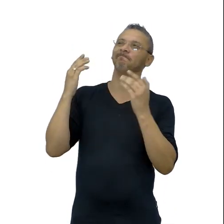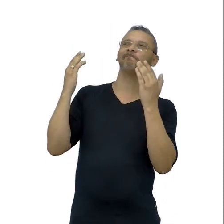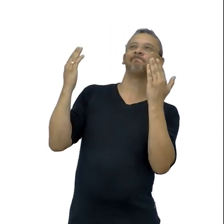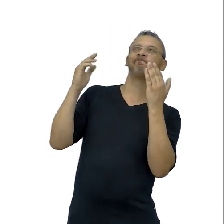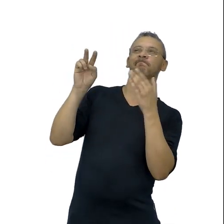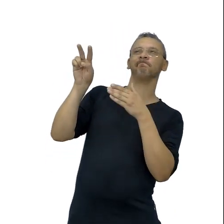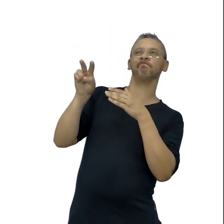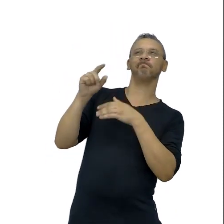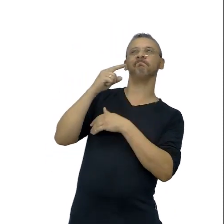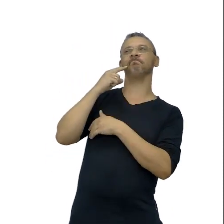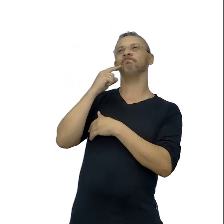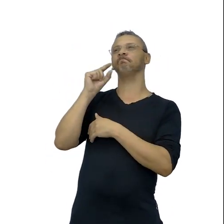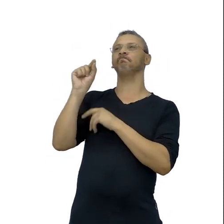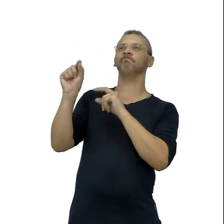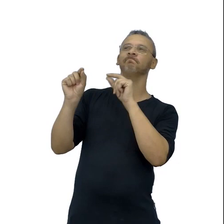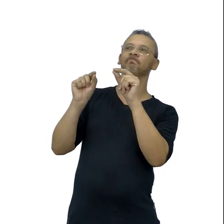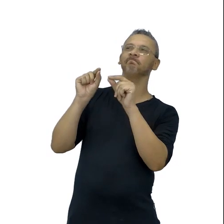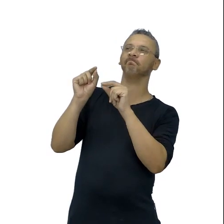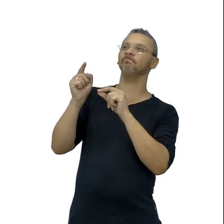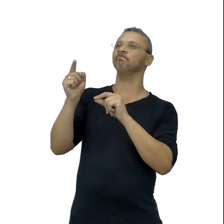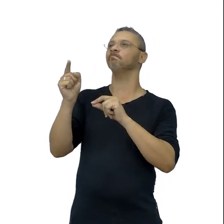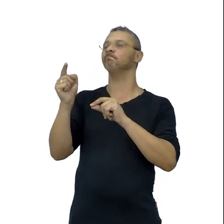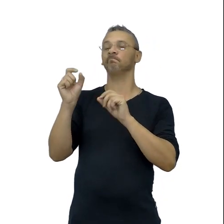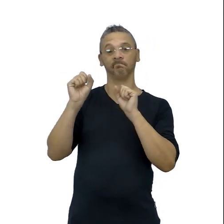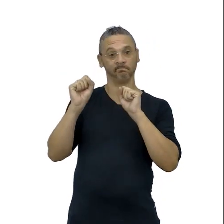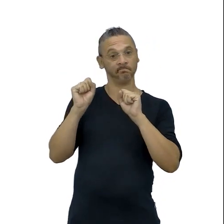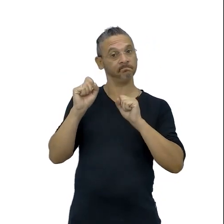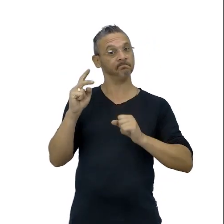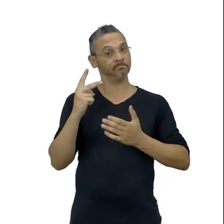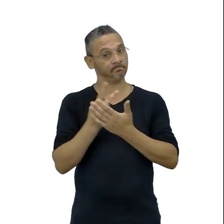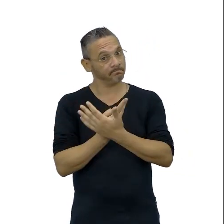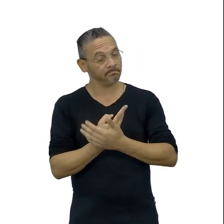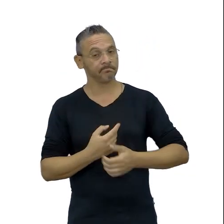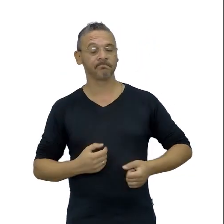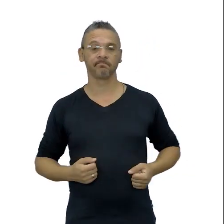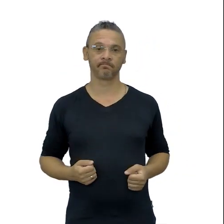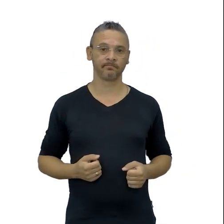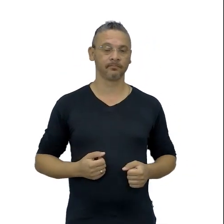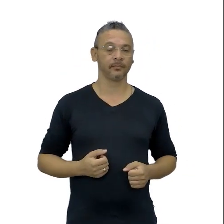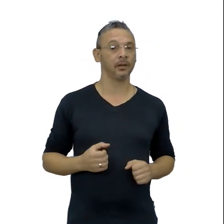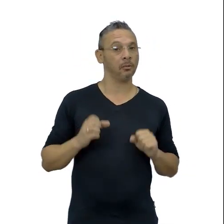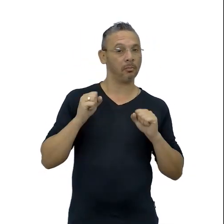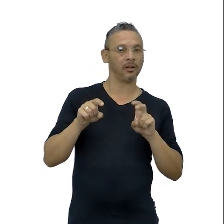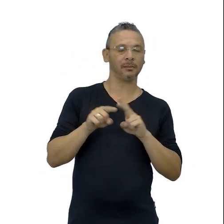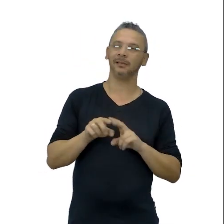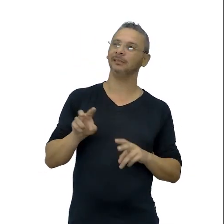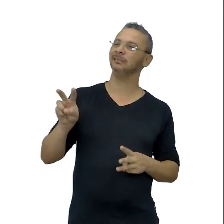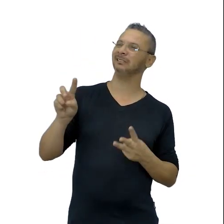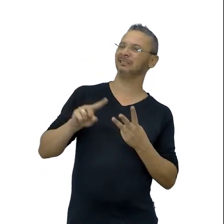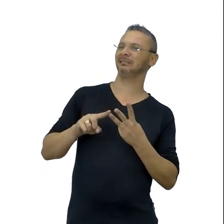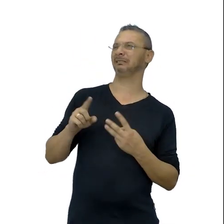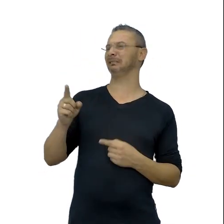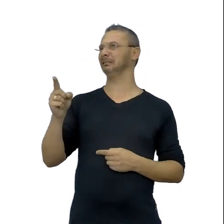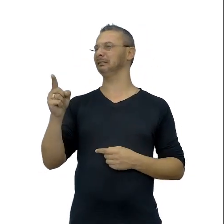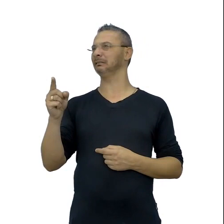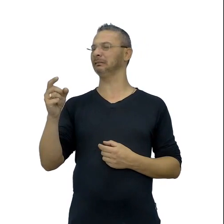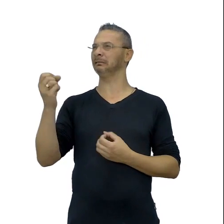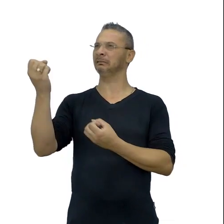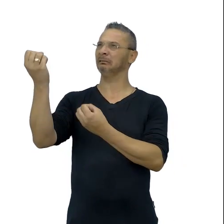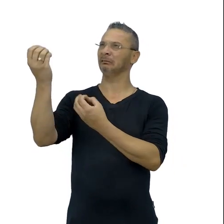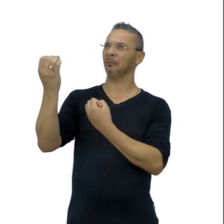né, a esse texto informativo, né? Eles podem contradizer a